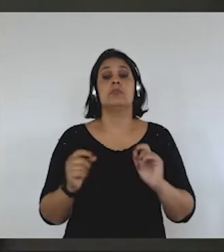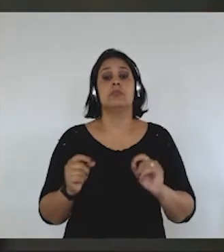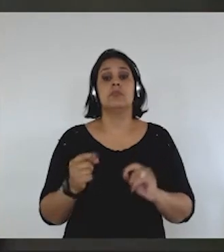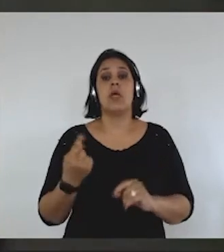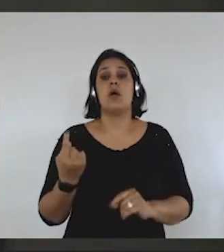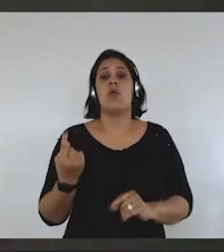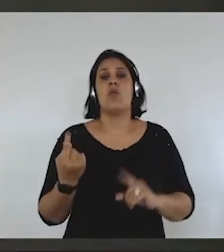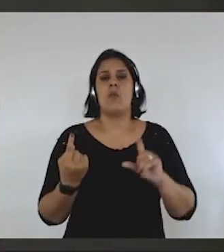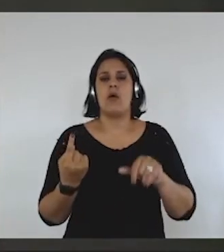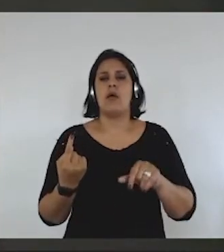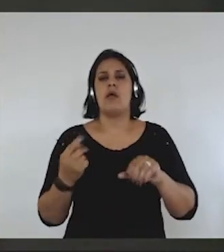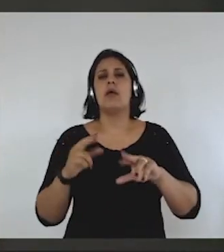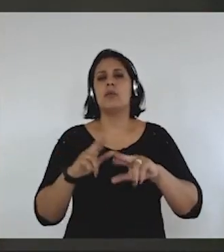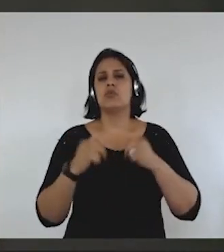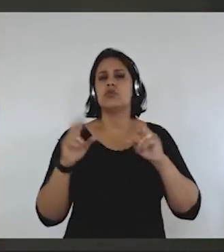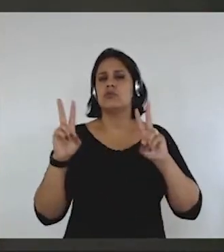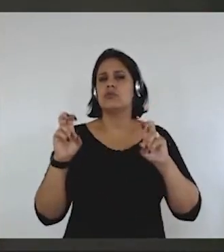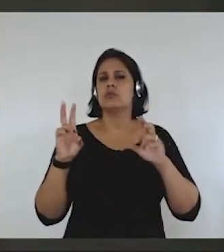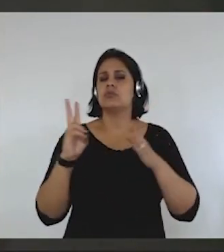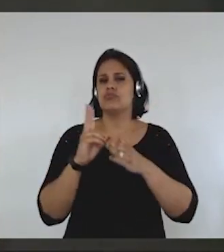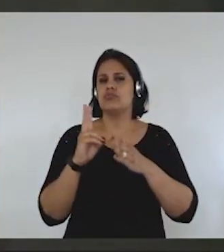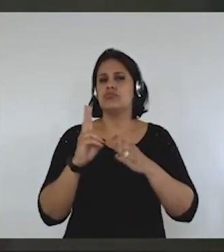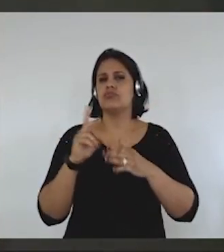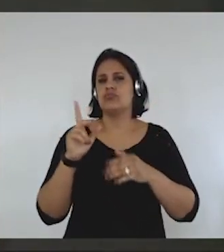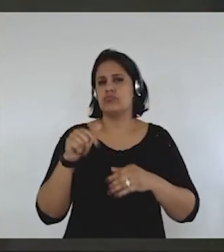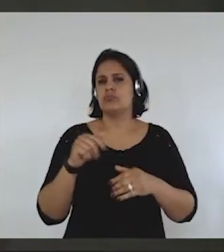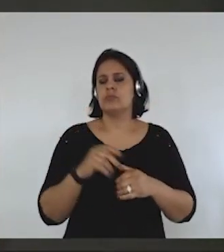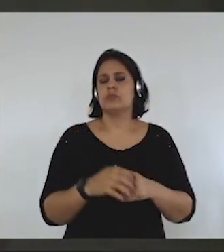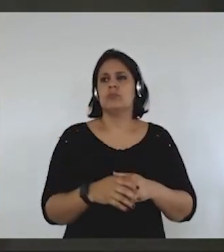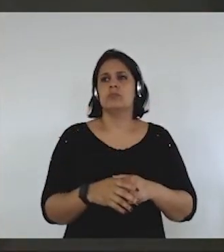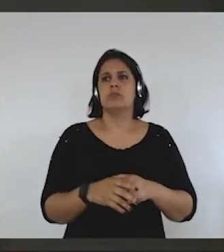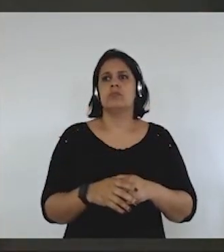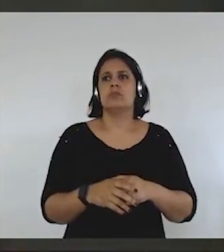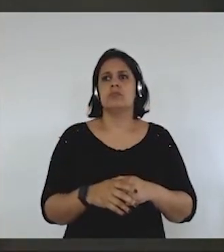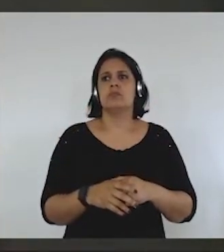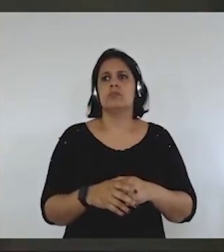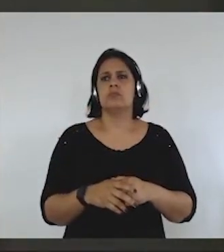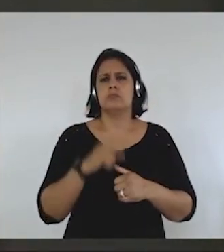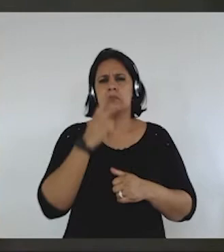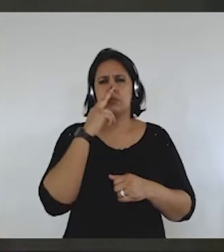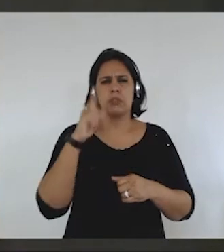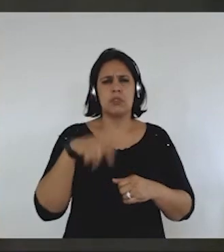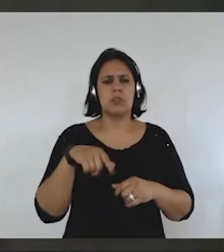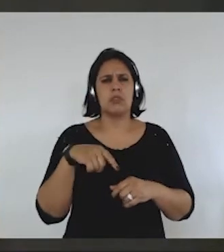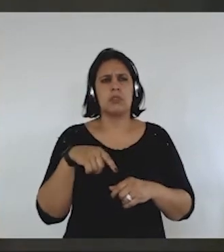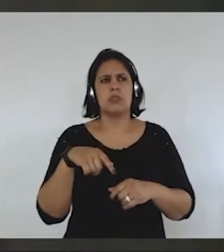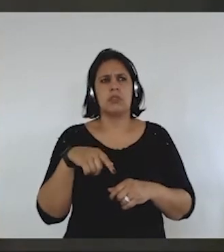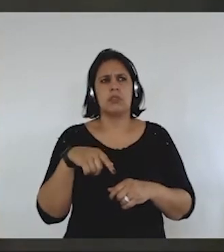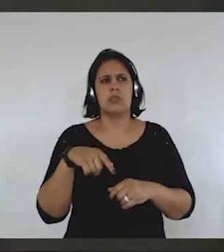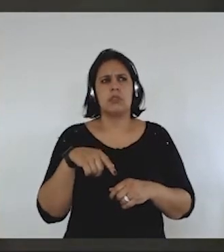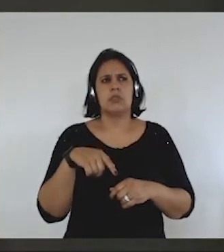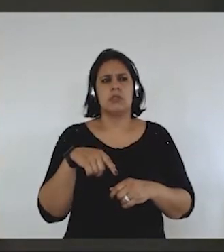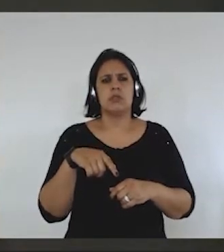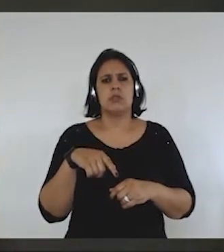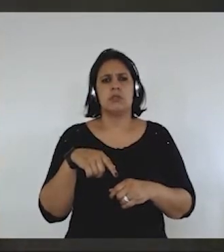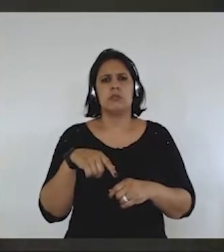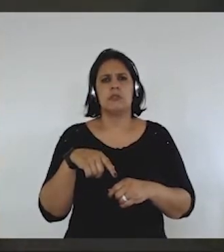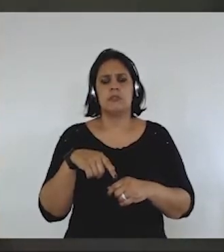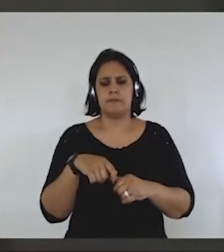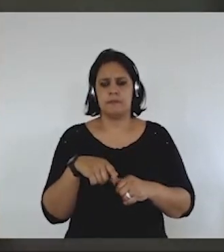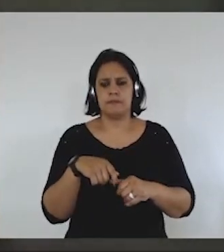à questão indígena, diz respeito a tipificação seria a